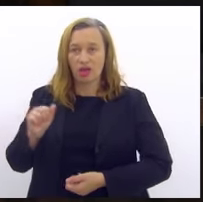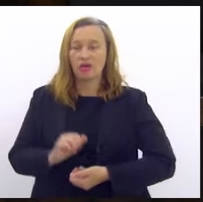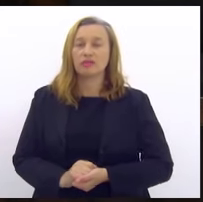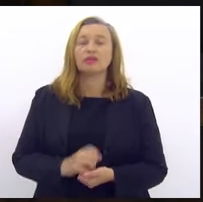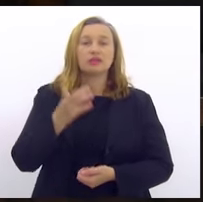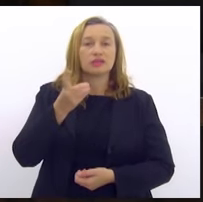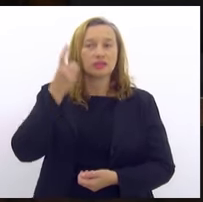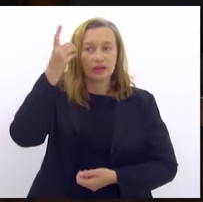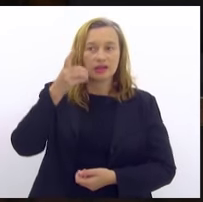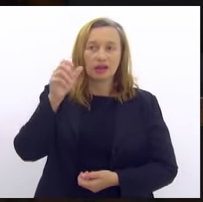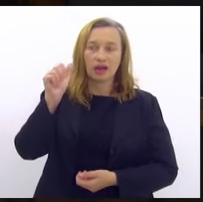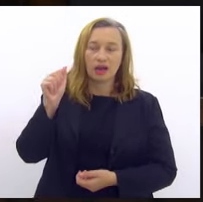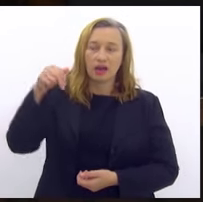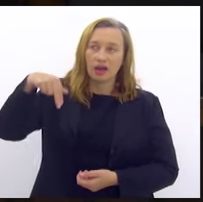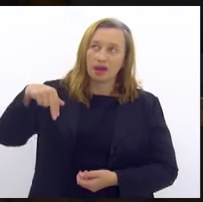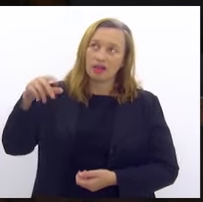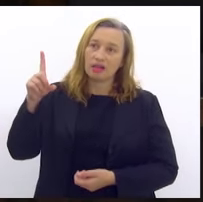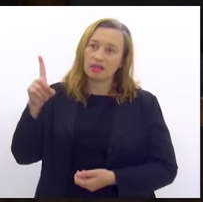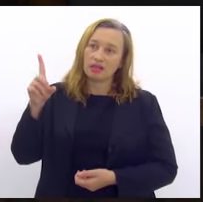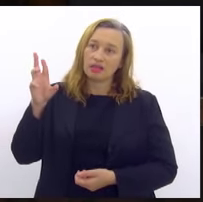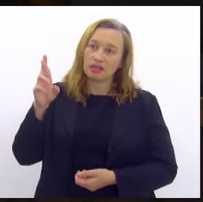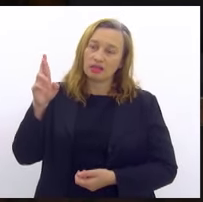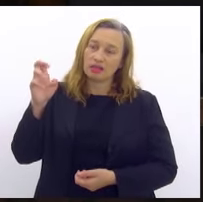Deputado Andrezinho Siciliano.